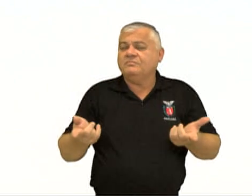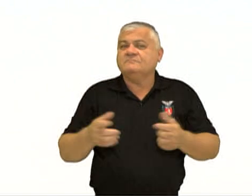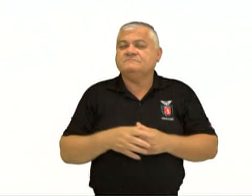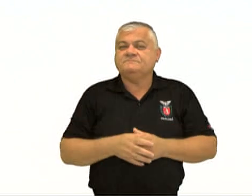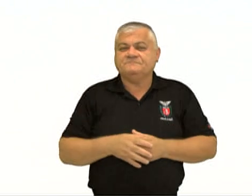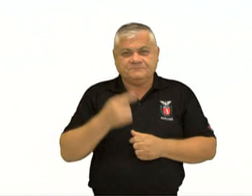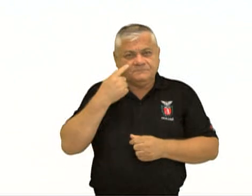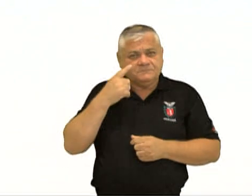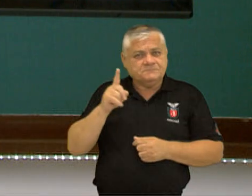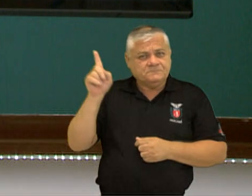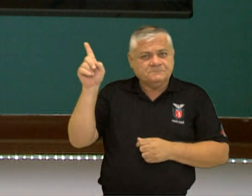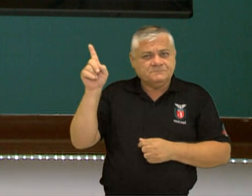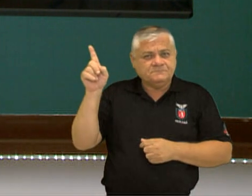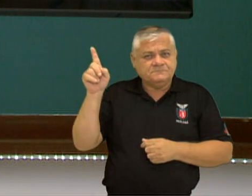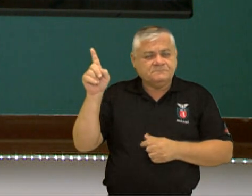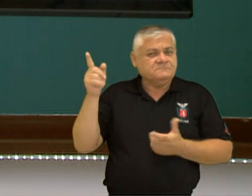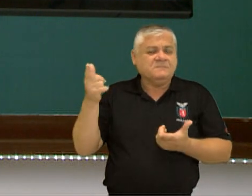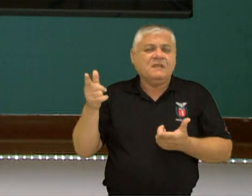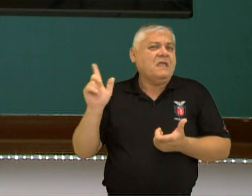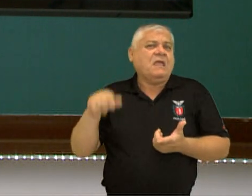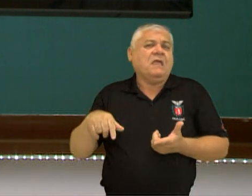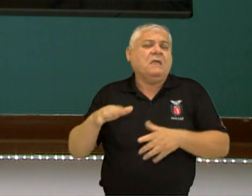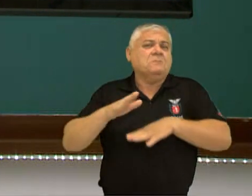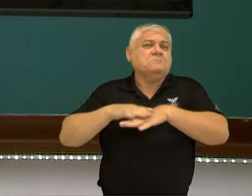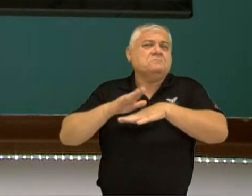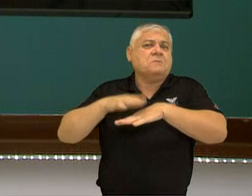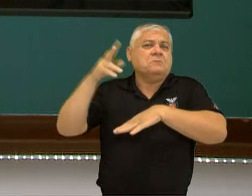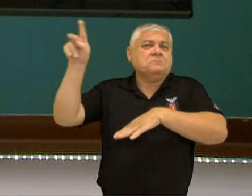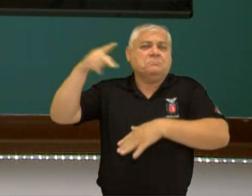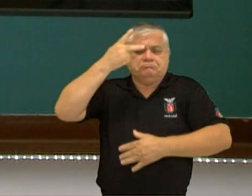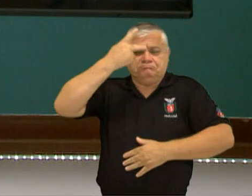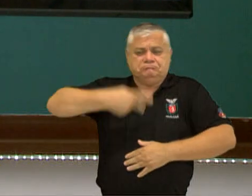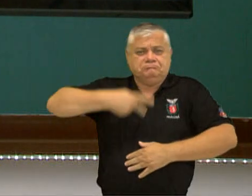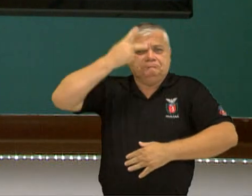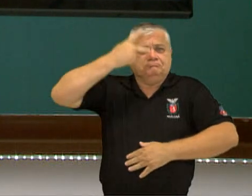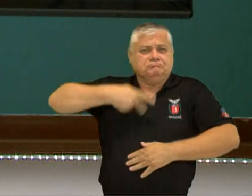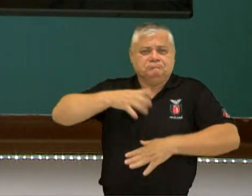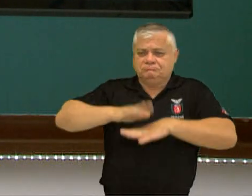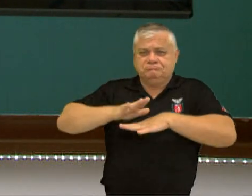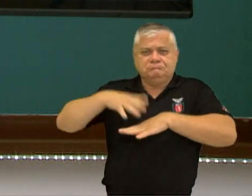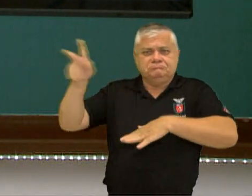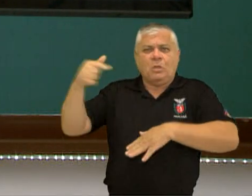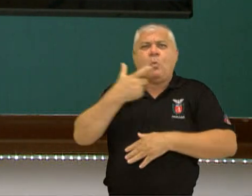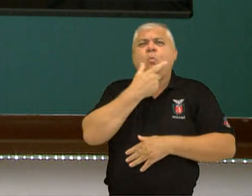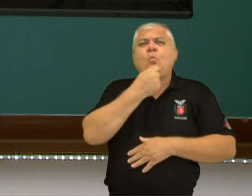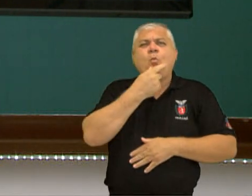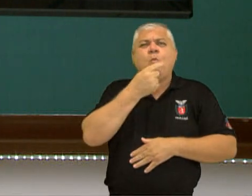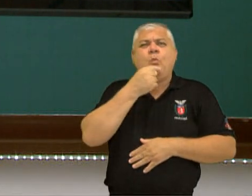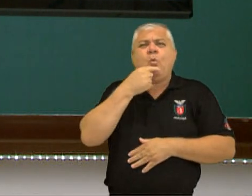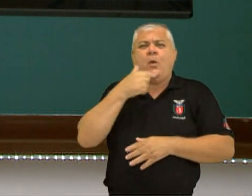ali, eles não são tripulados, eles são autônomos e eles não necessitam de